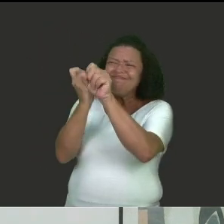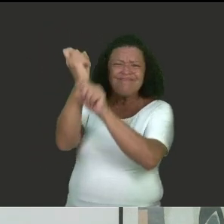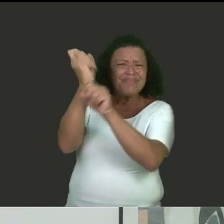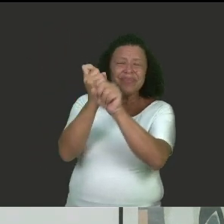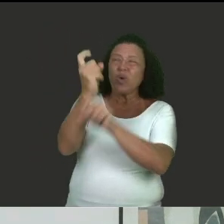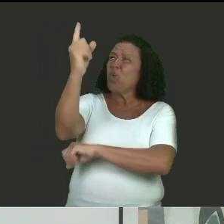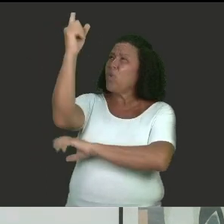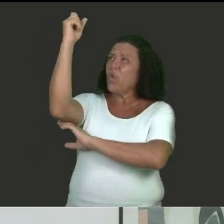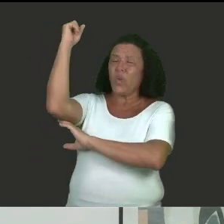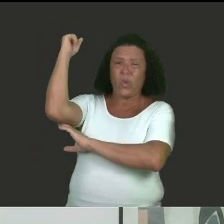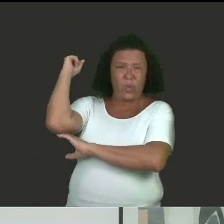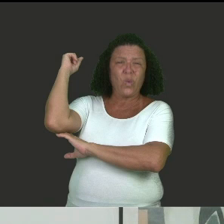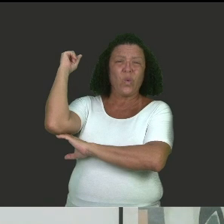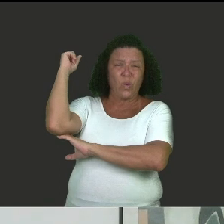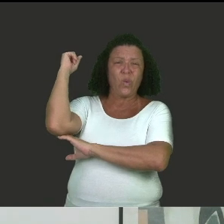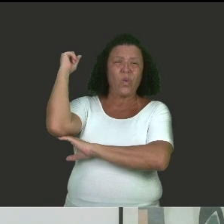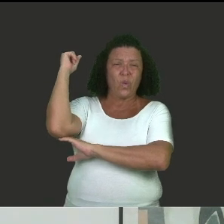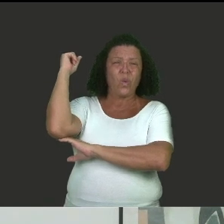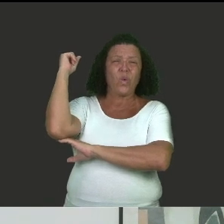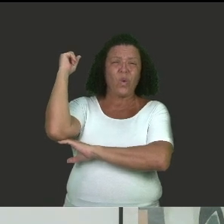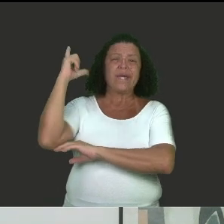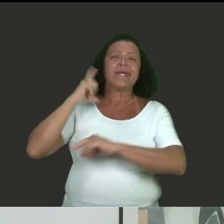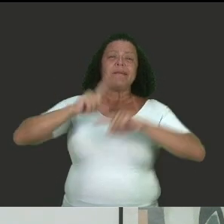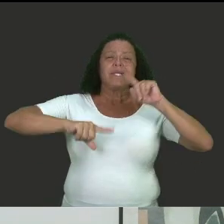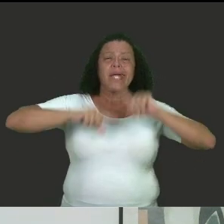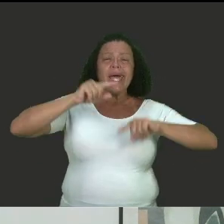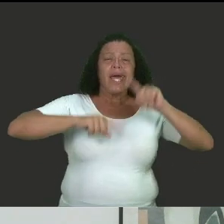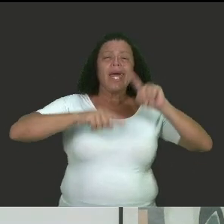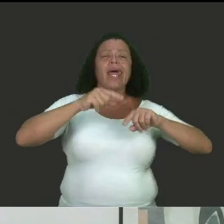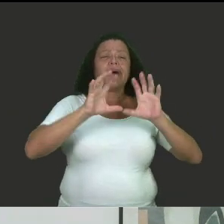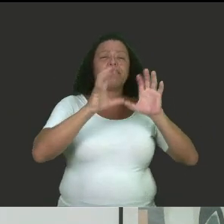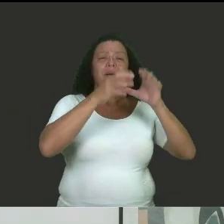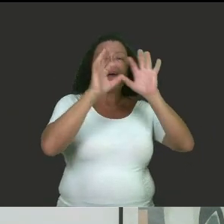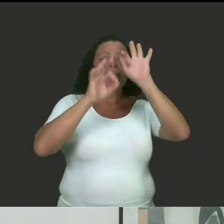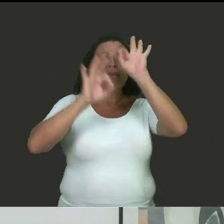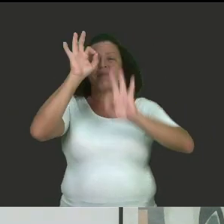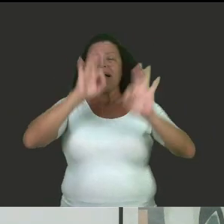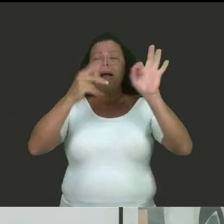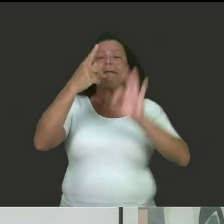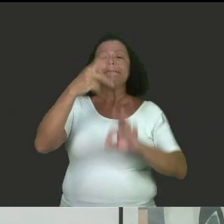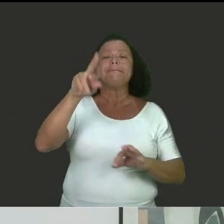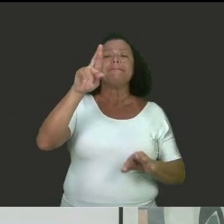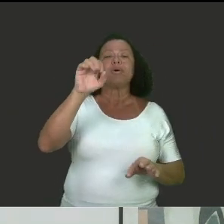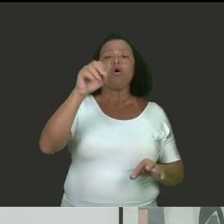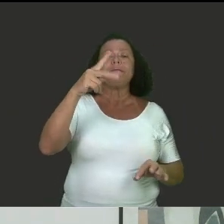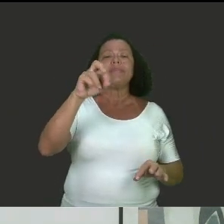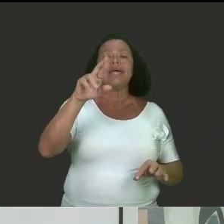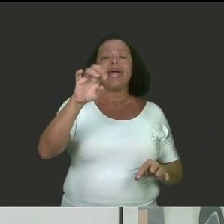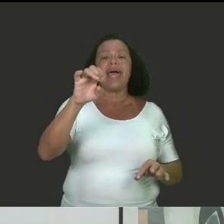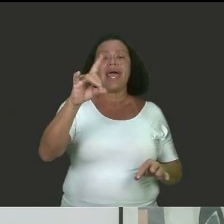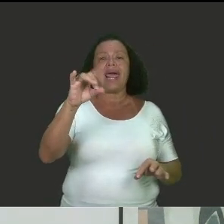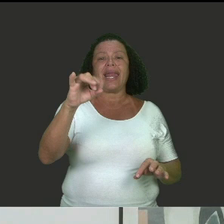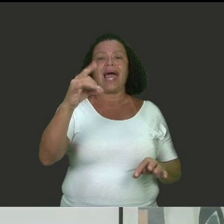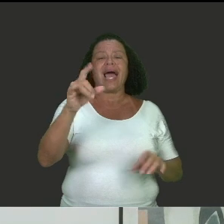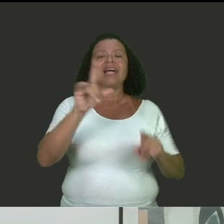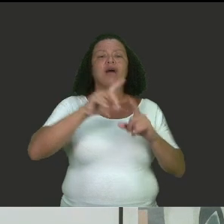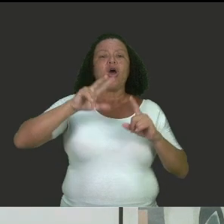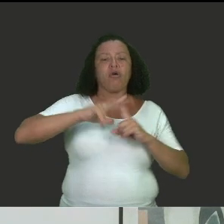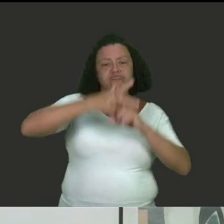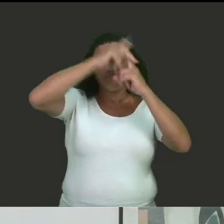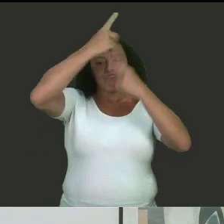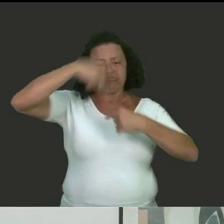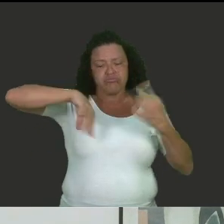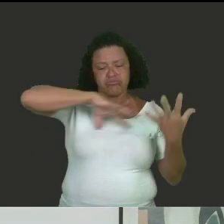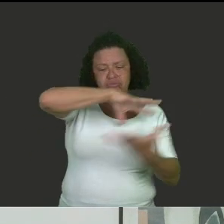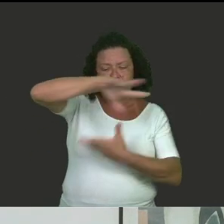corresponde à propriedade de alguns materiais que possuem de se modelar sem quebrar e depois volta, né?